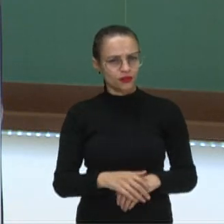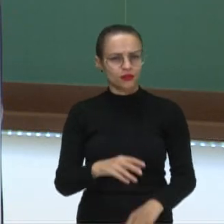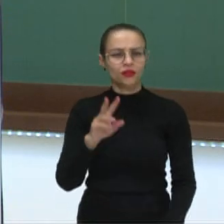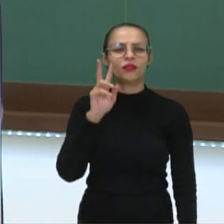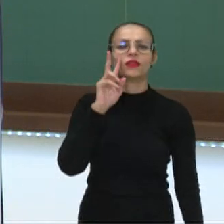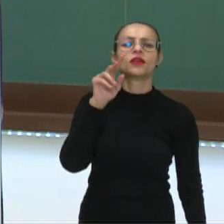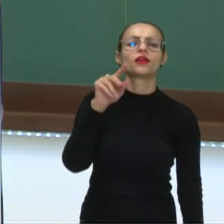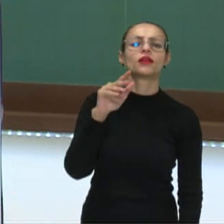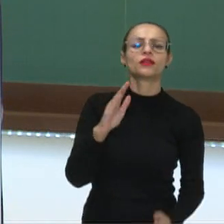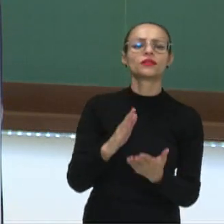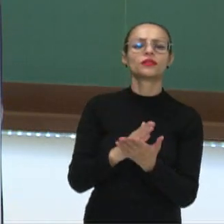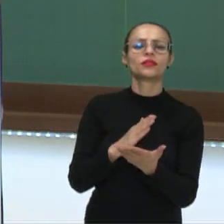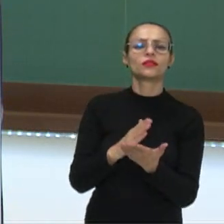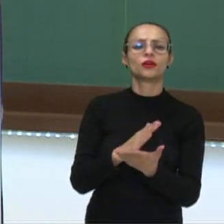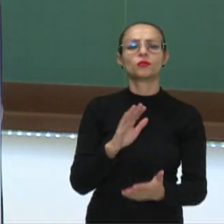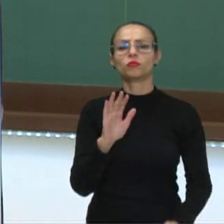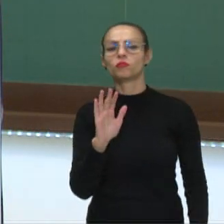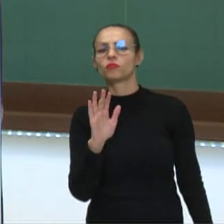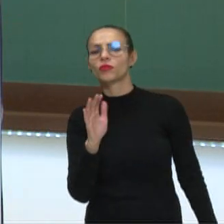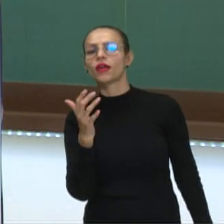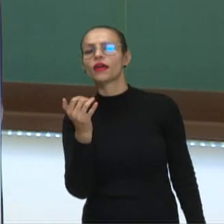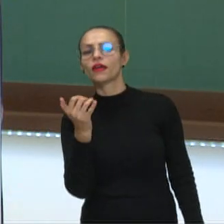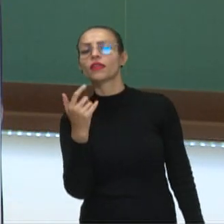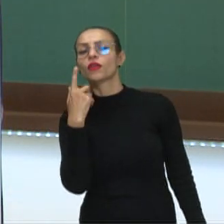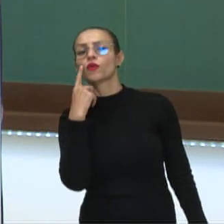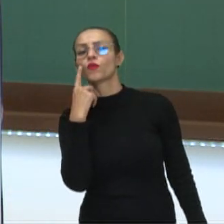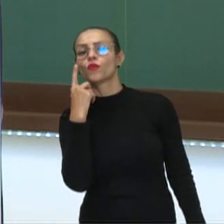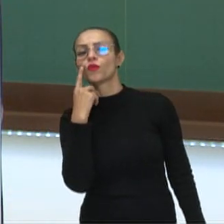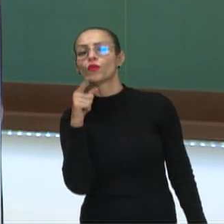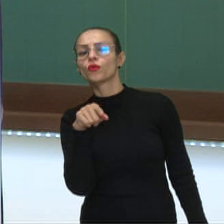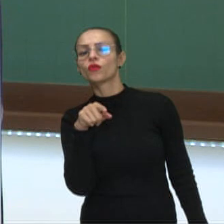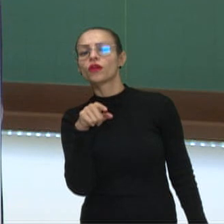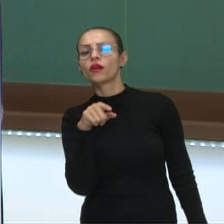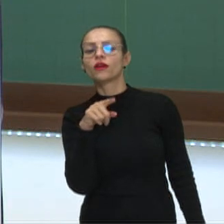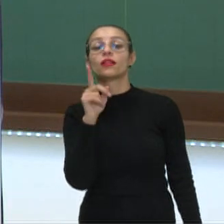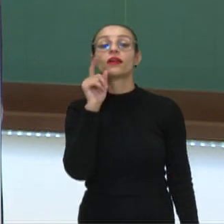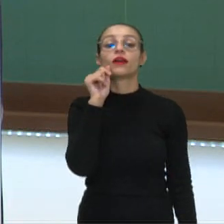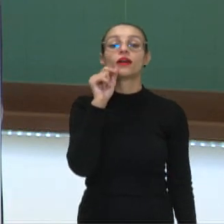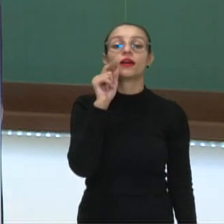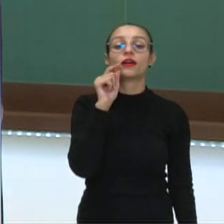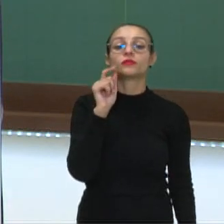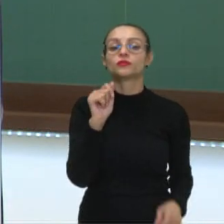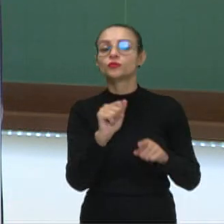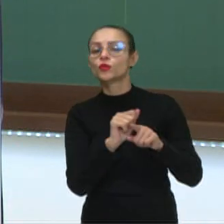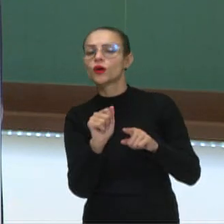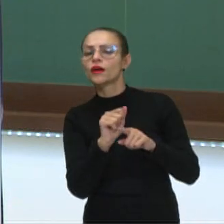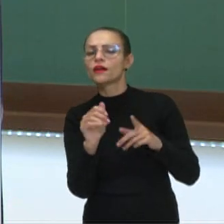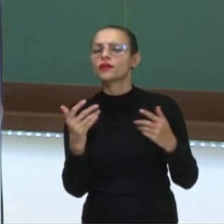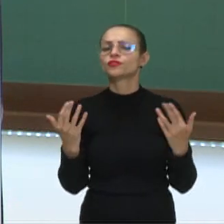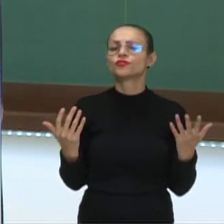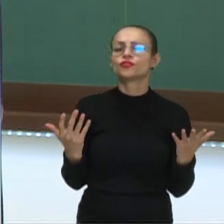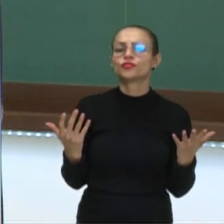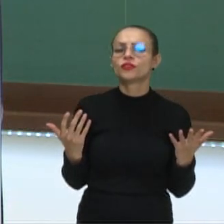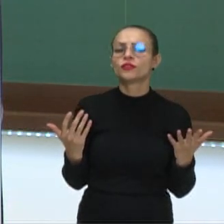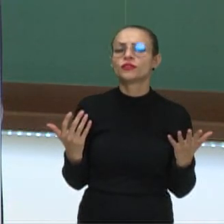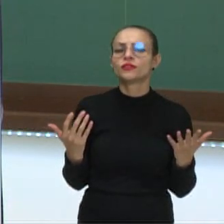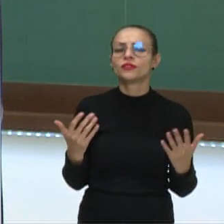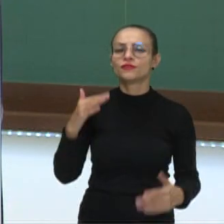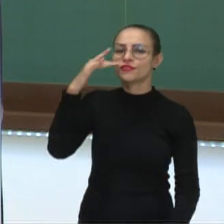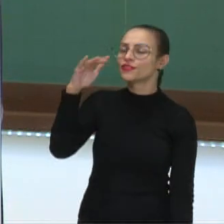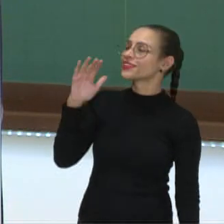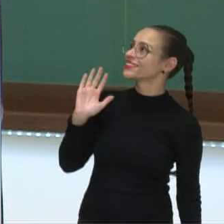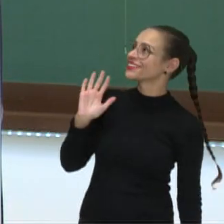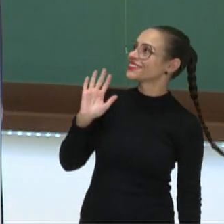o caderno? Calma, a caneta está onde? Lápis, borracha.